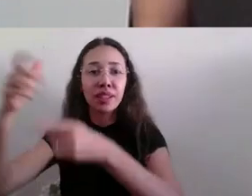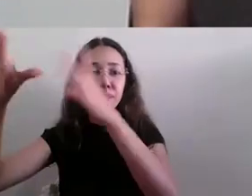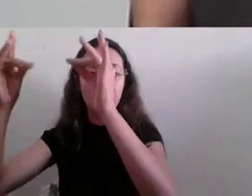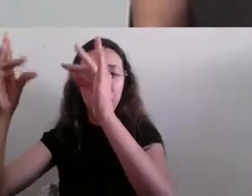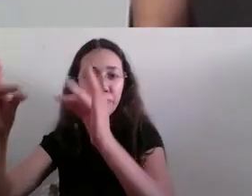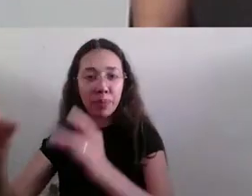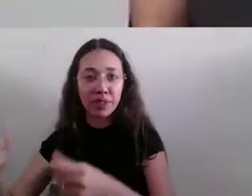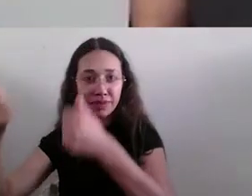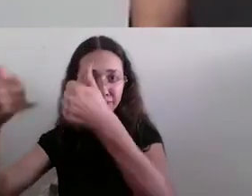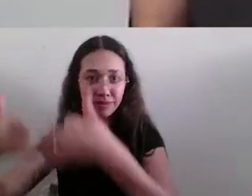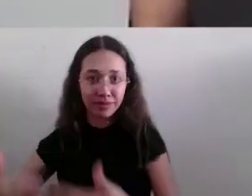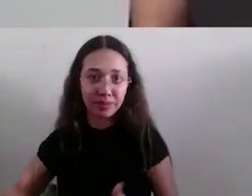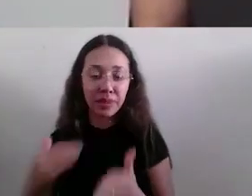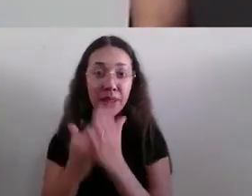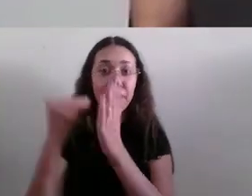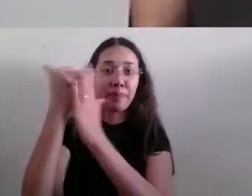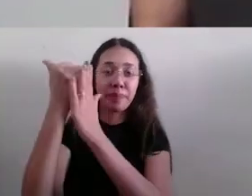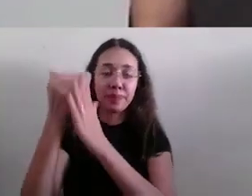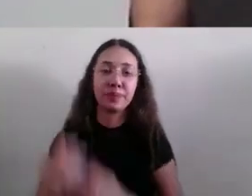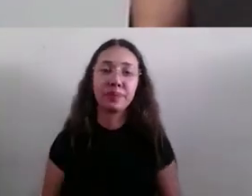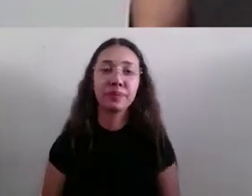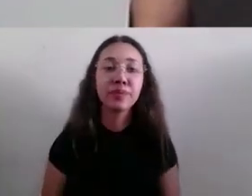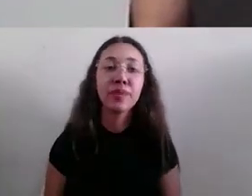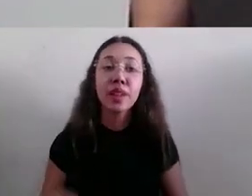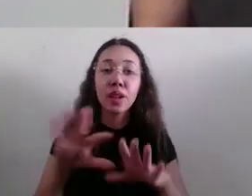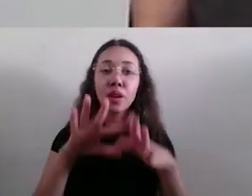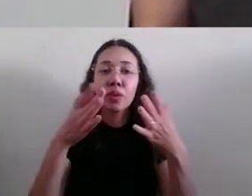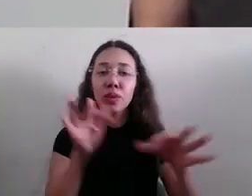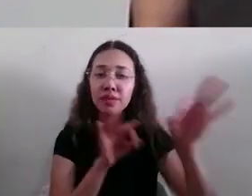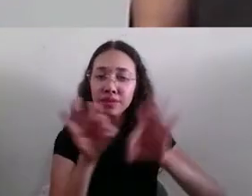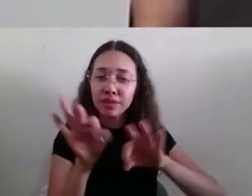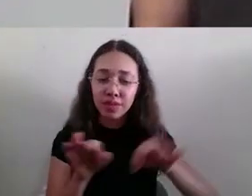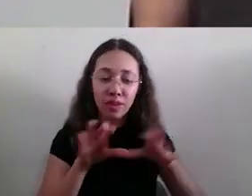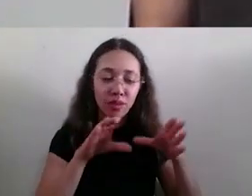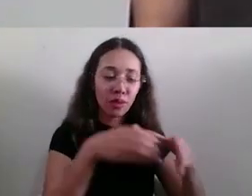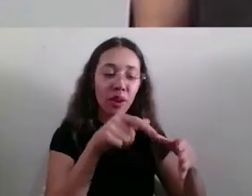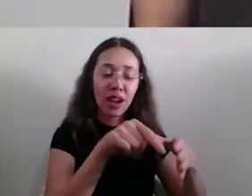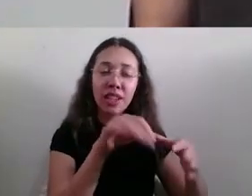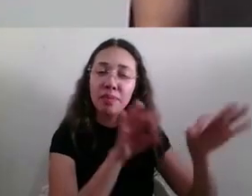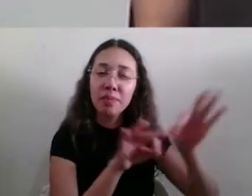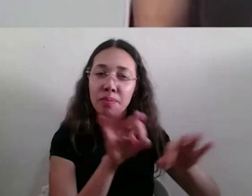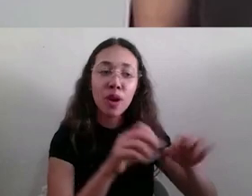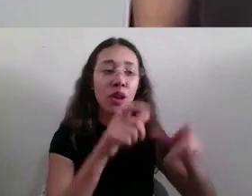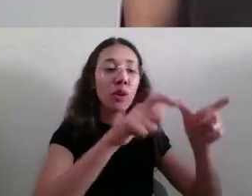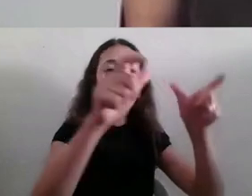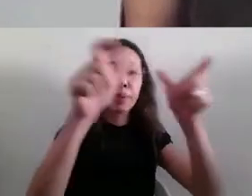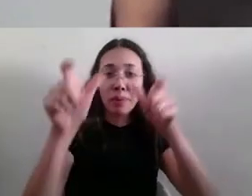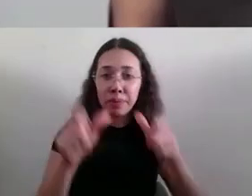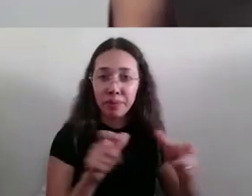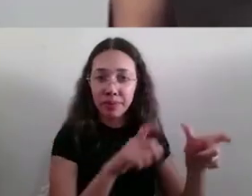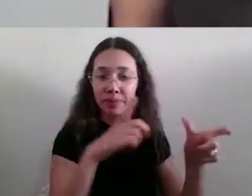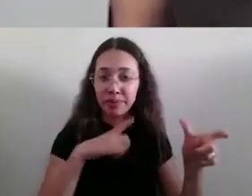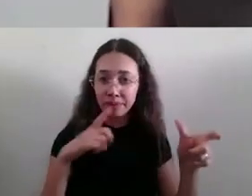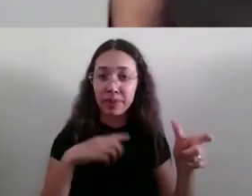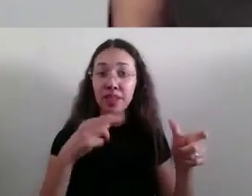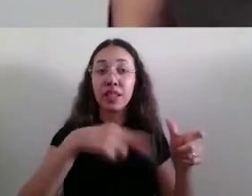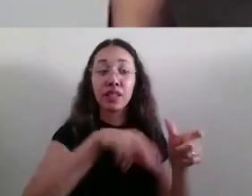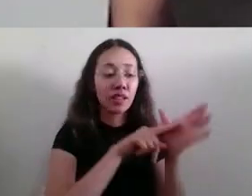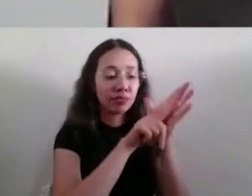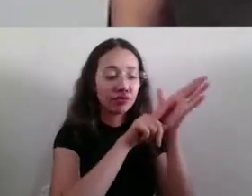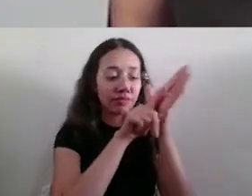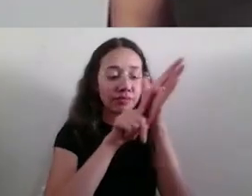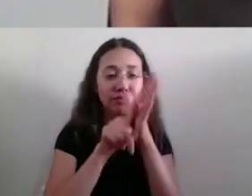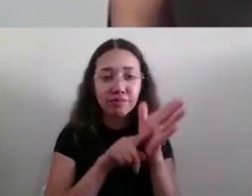sequência. Quando a gente passa a verificar a forma como os núcleos foram estruturados nas demais regiões, nós verificamos que cada